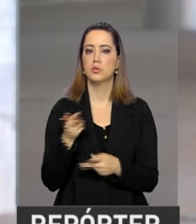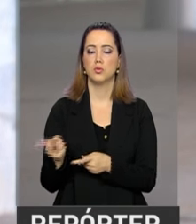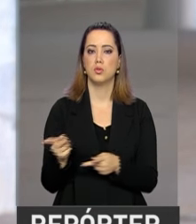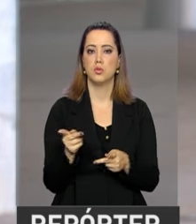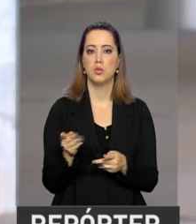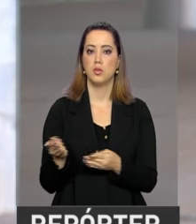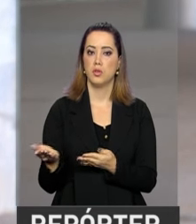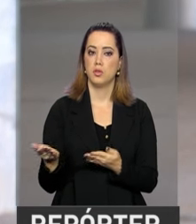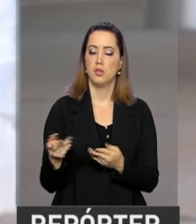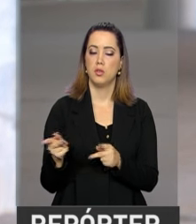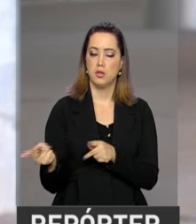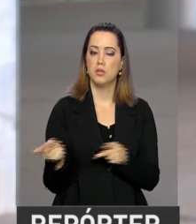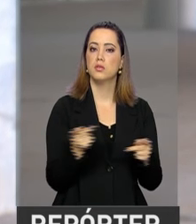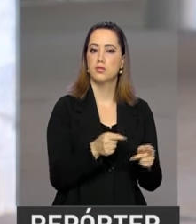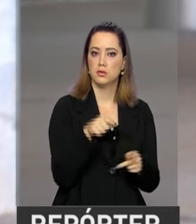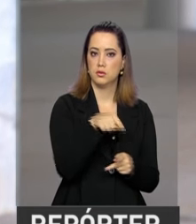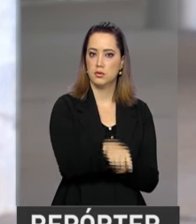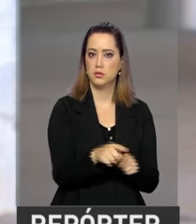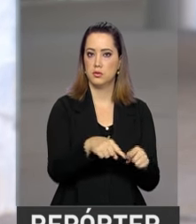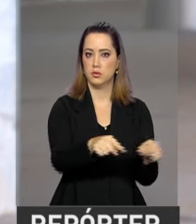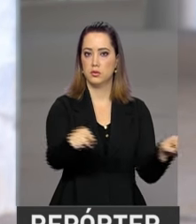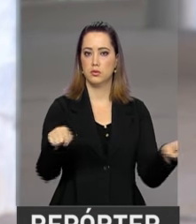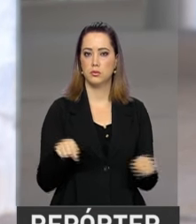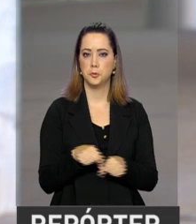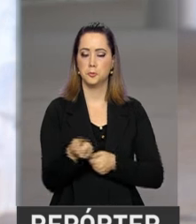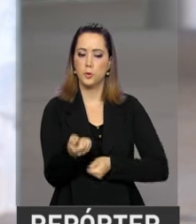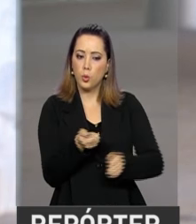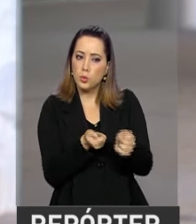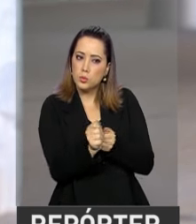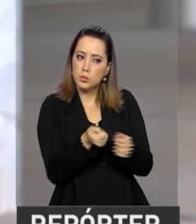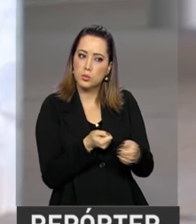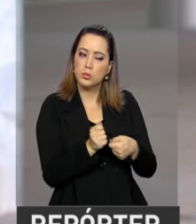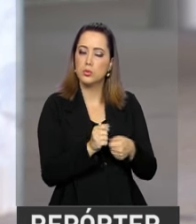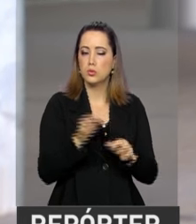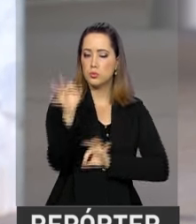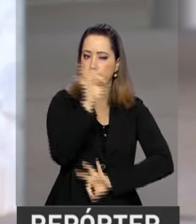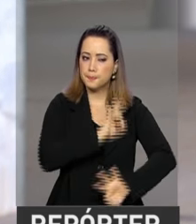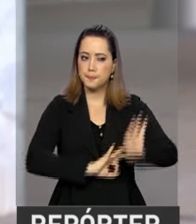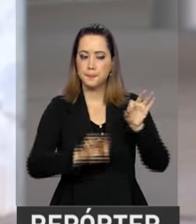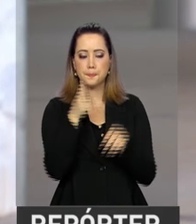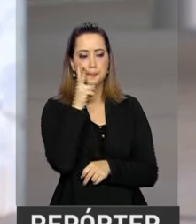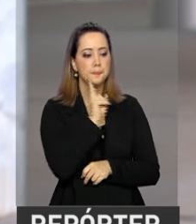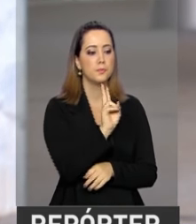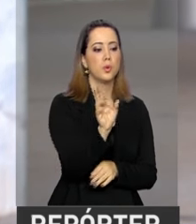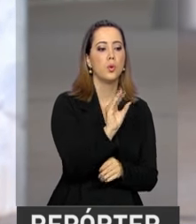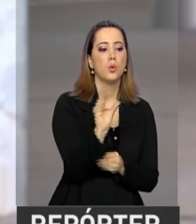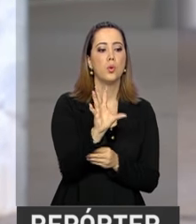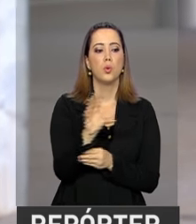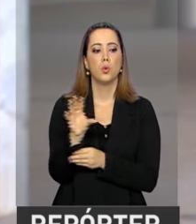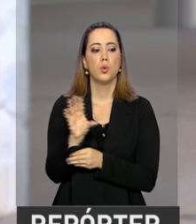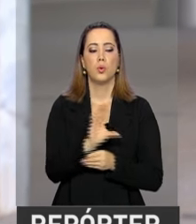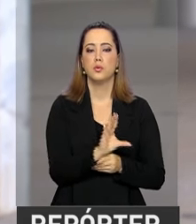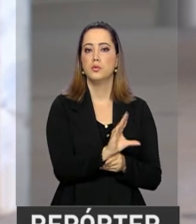centro de comando móvel e a sala de controle, que vai monitorar com câmeras 24